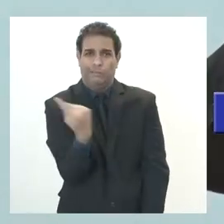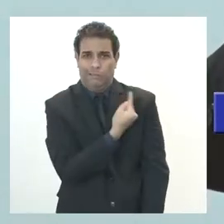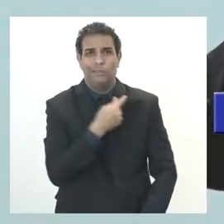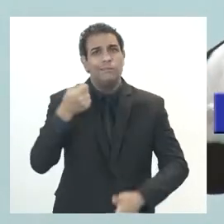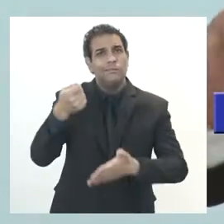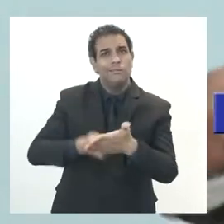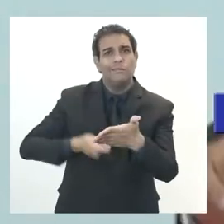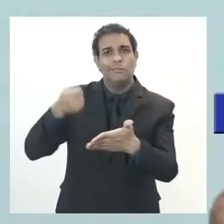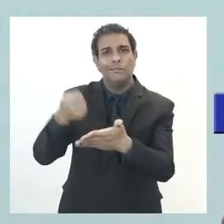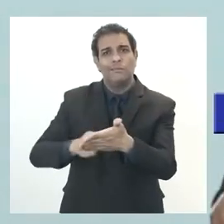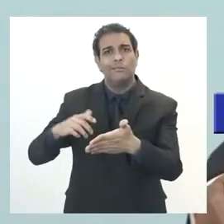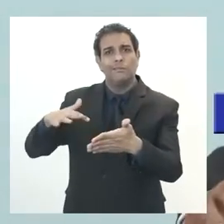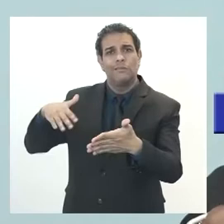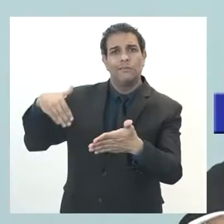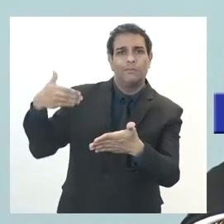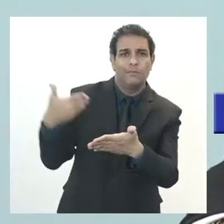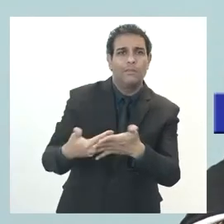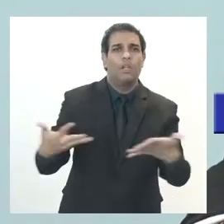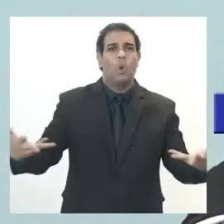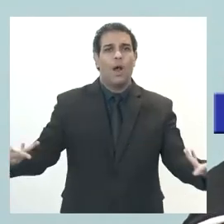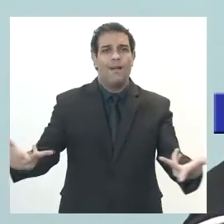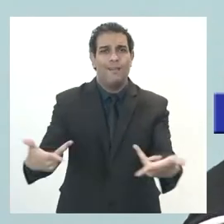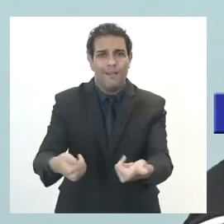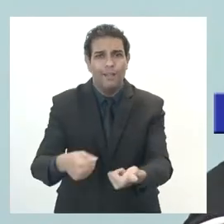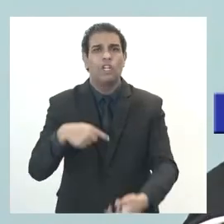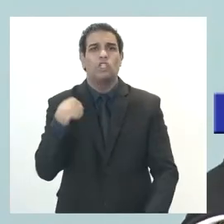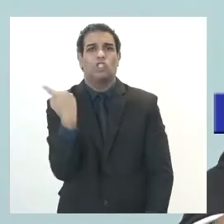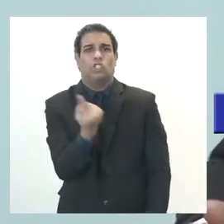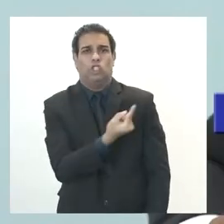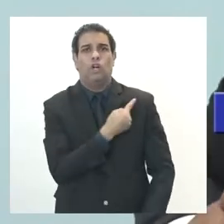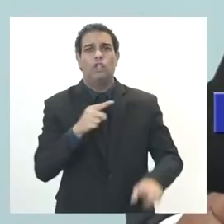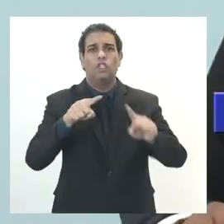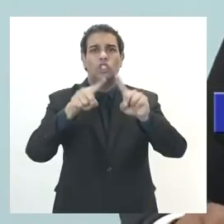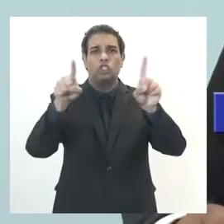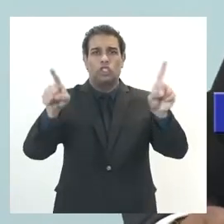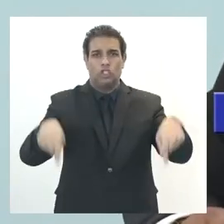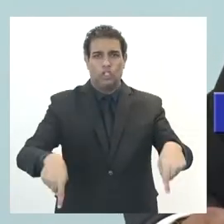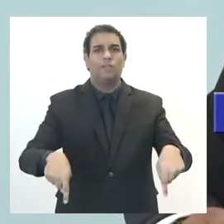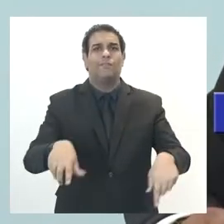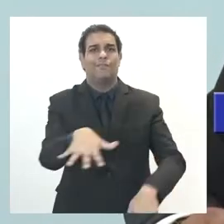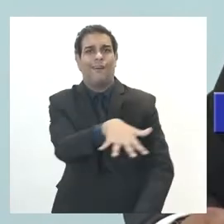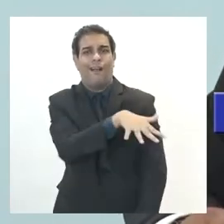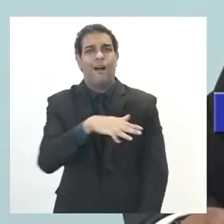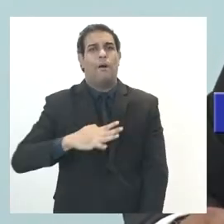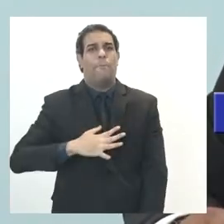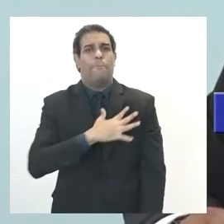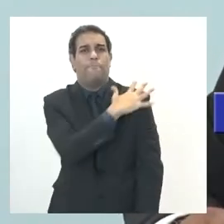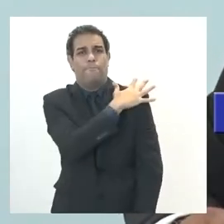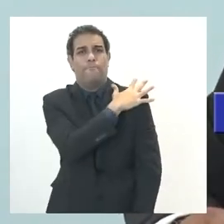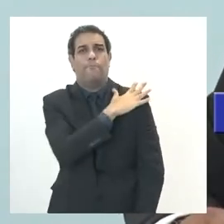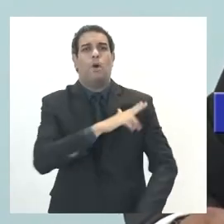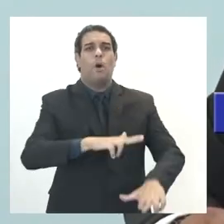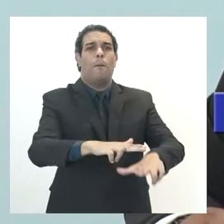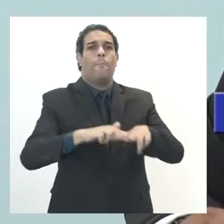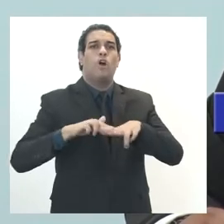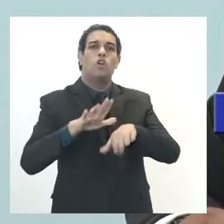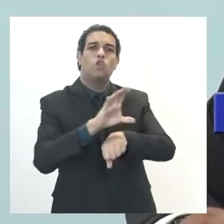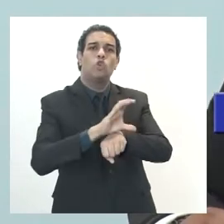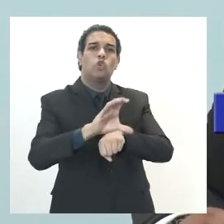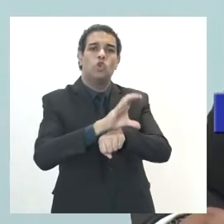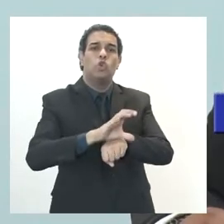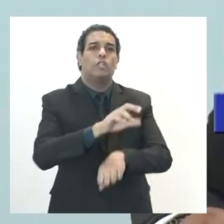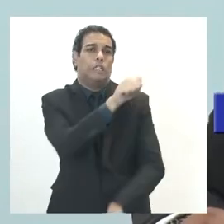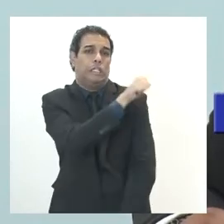nessas melhoria sair dos nossos servidores militares né porque ela nossa Constituição do Estado